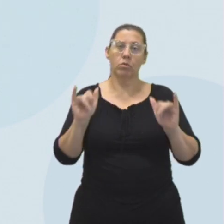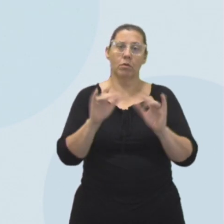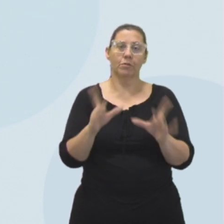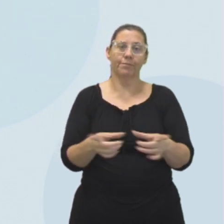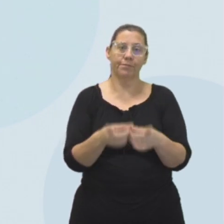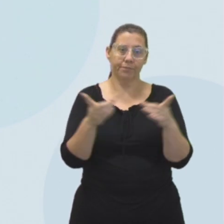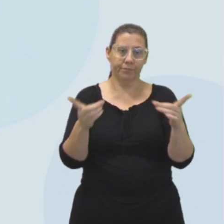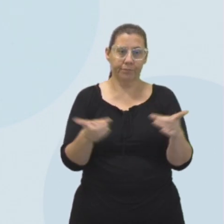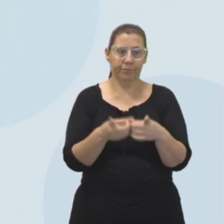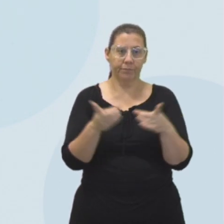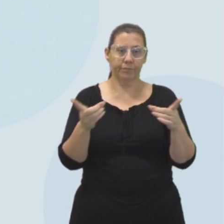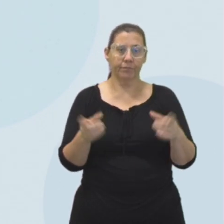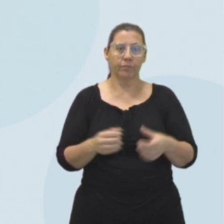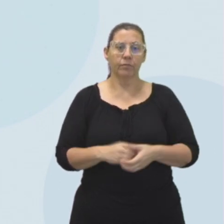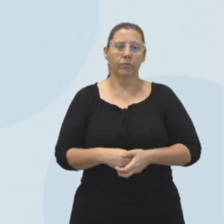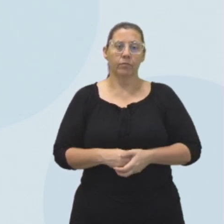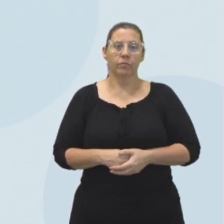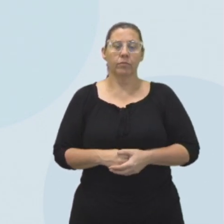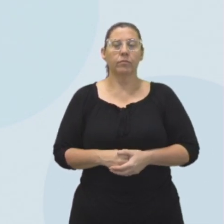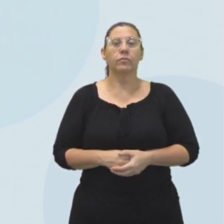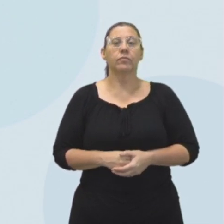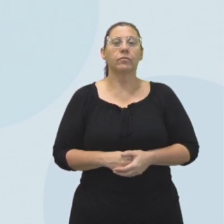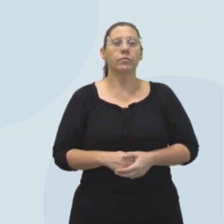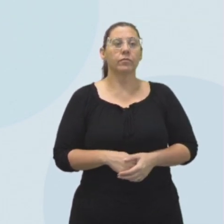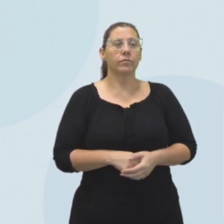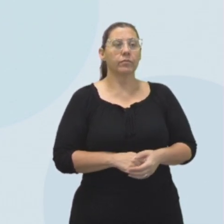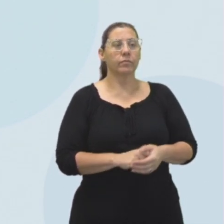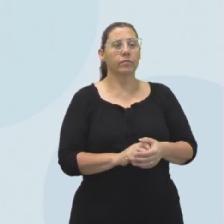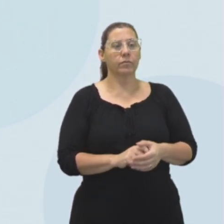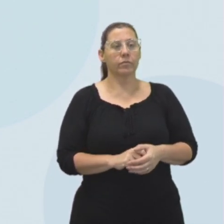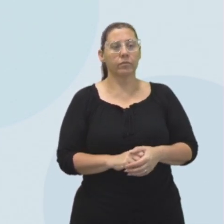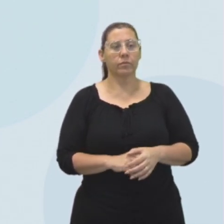didática. Próximo slide, por gentileza.